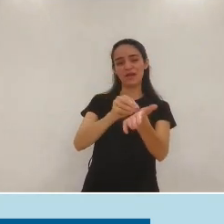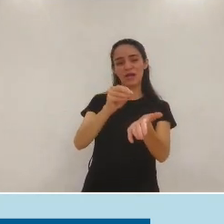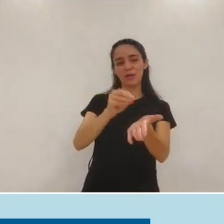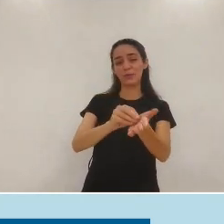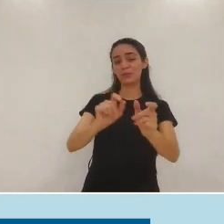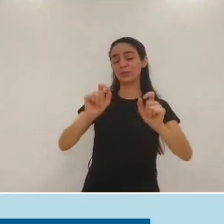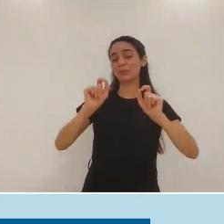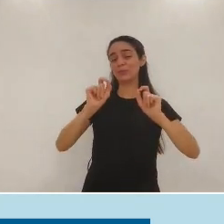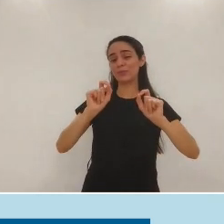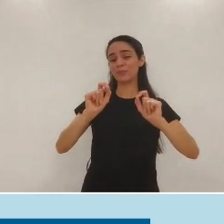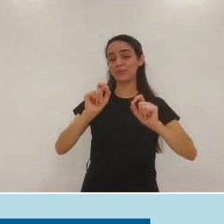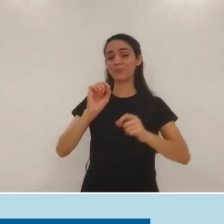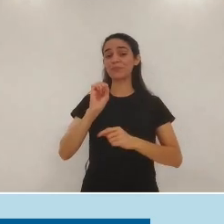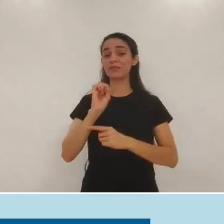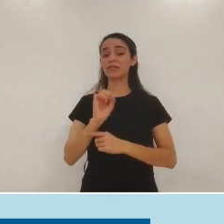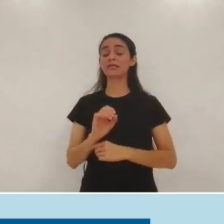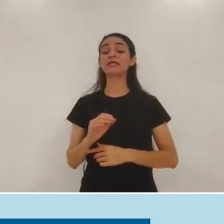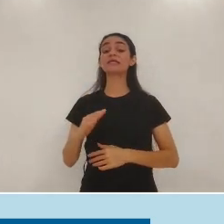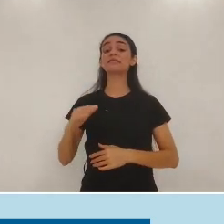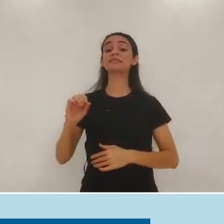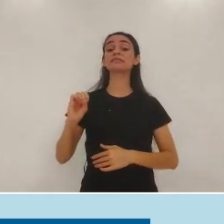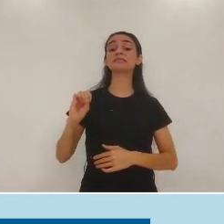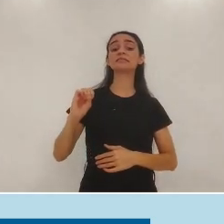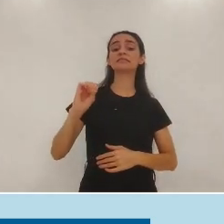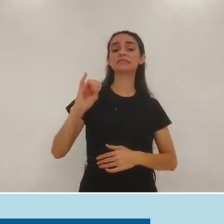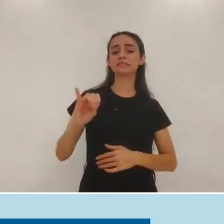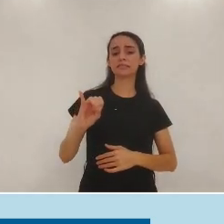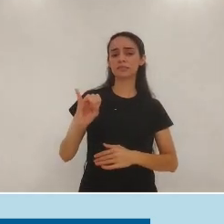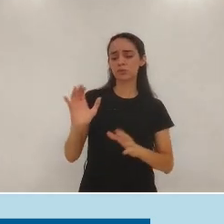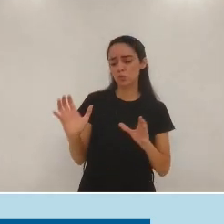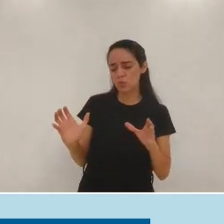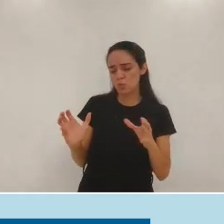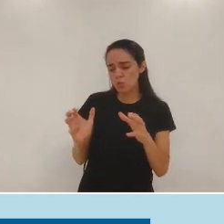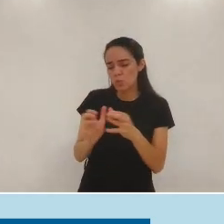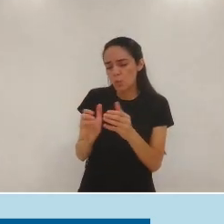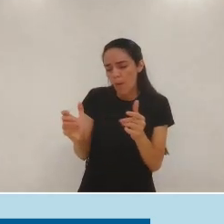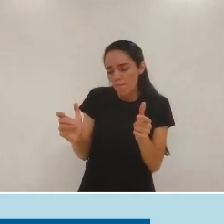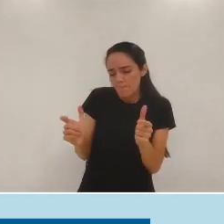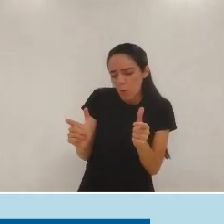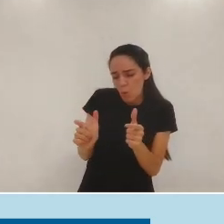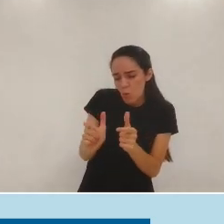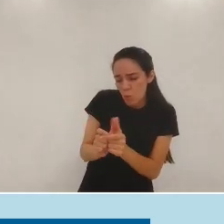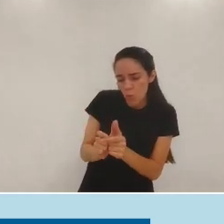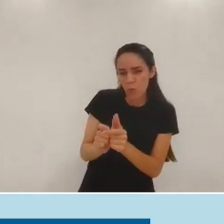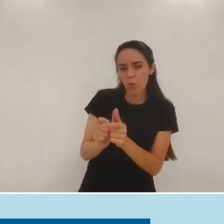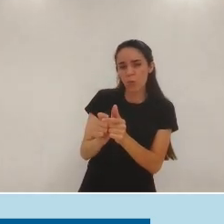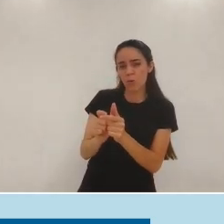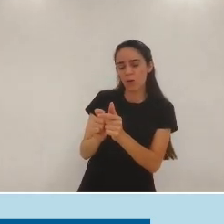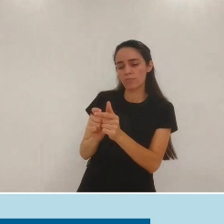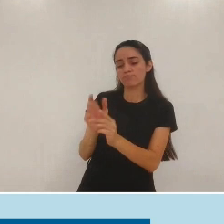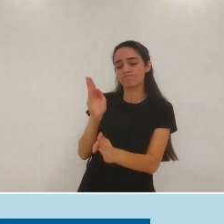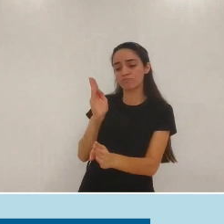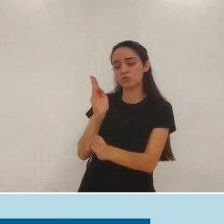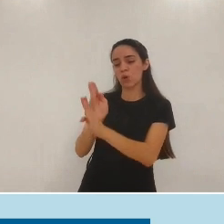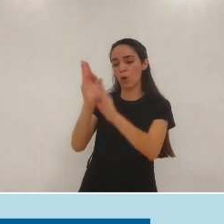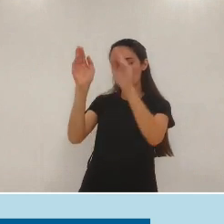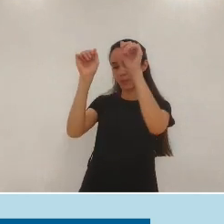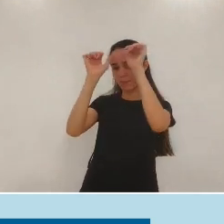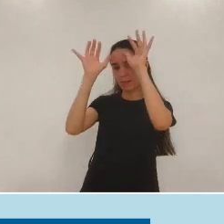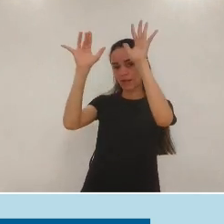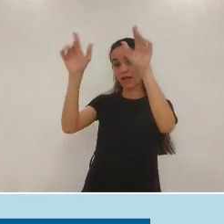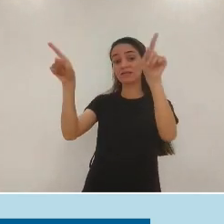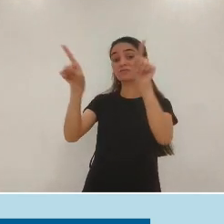uma minoria das pessoas que são diagnosticadas com autismo, elas também apresentam uma